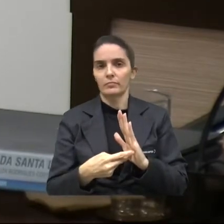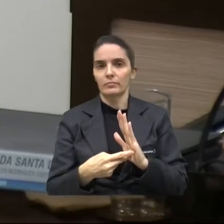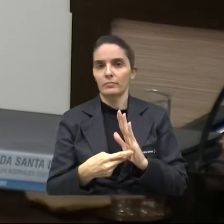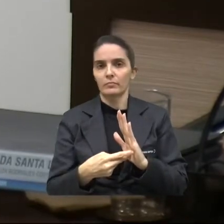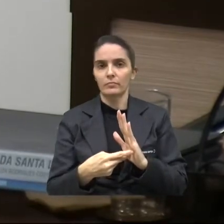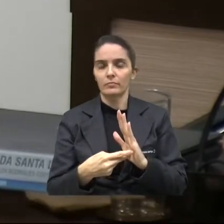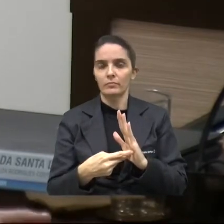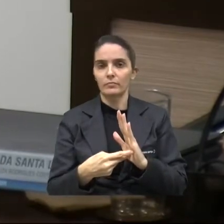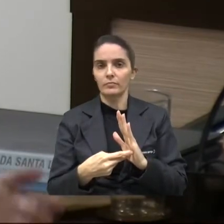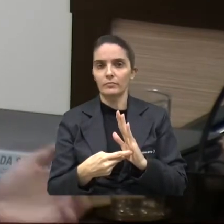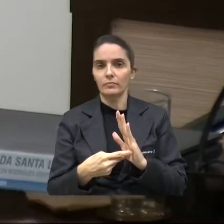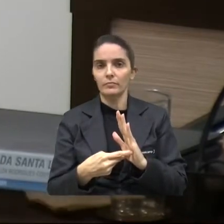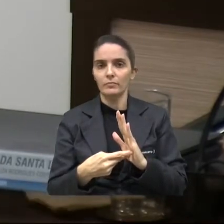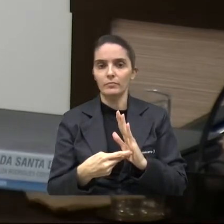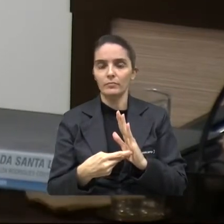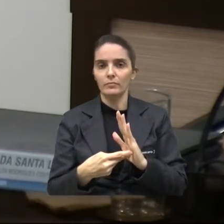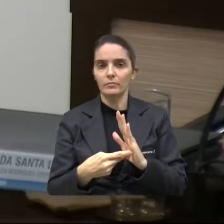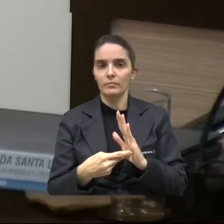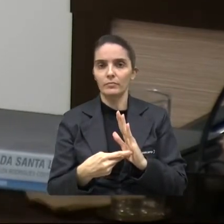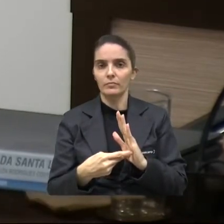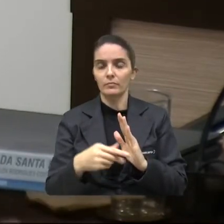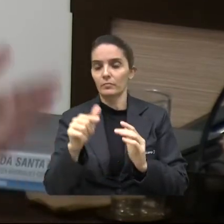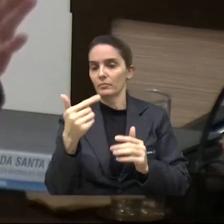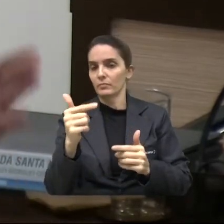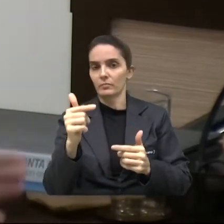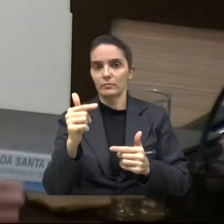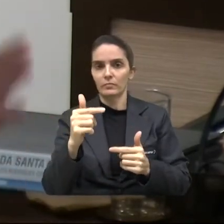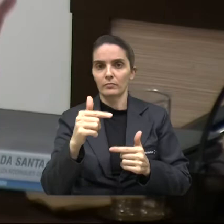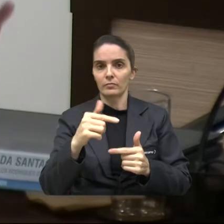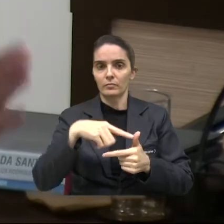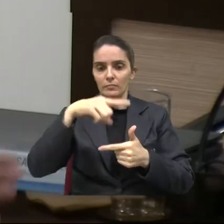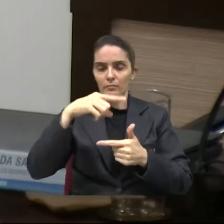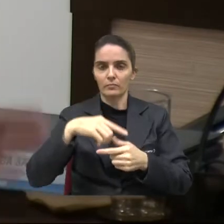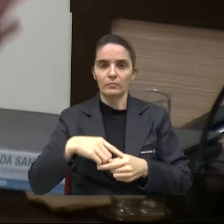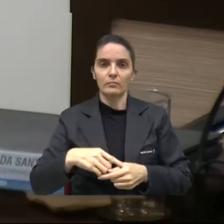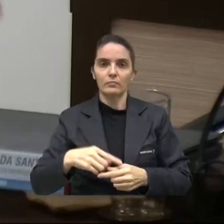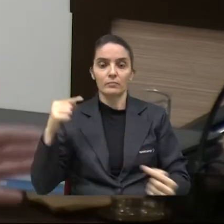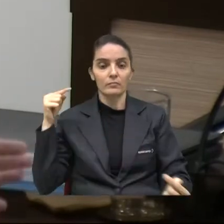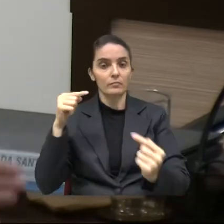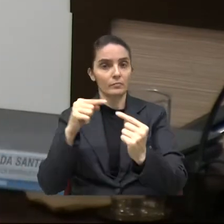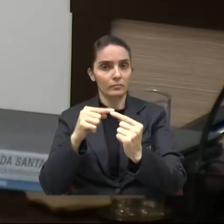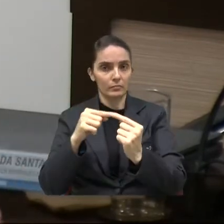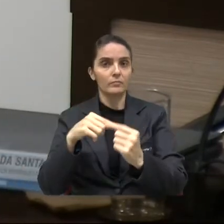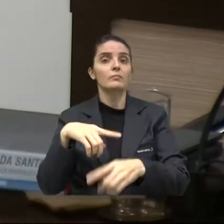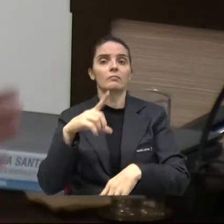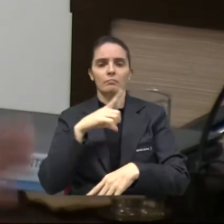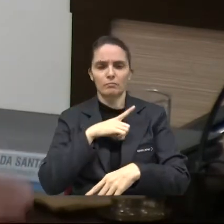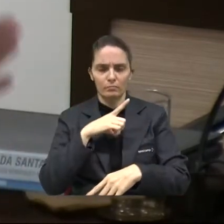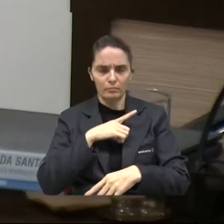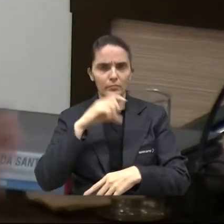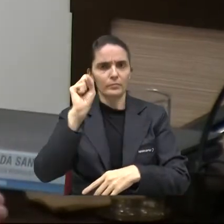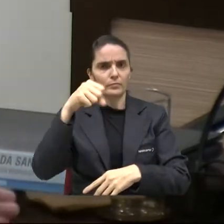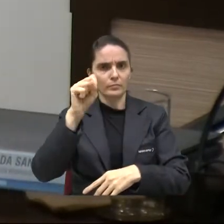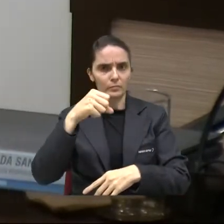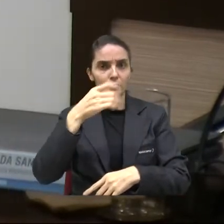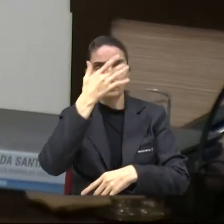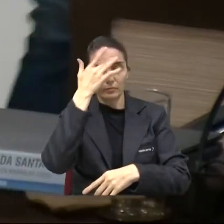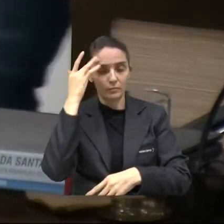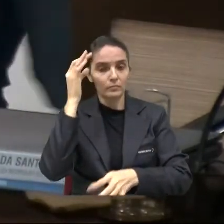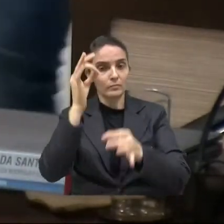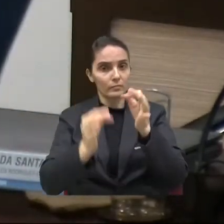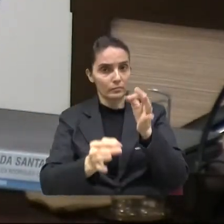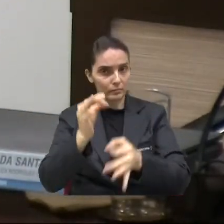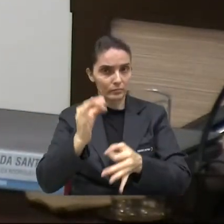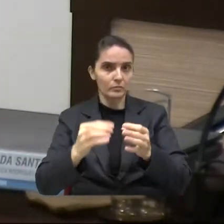estou deixando aberto sem diretrizes. Existem parâmetros hermenêuticos, e quem é jurista,